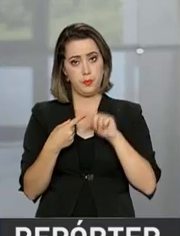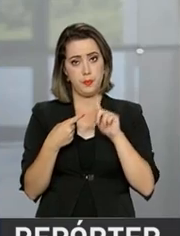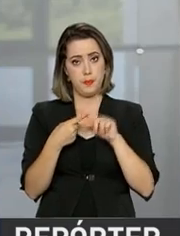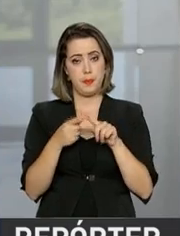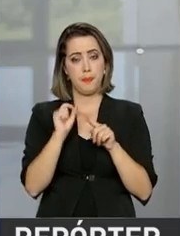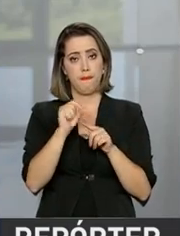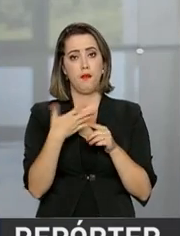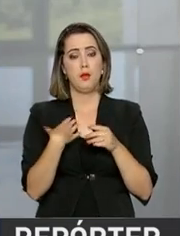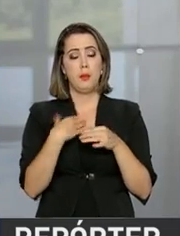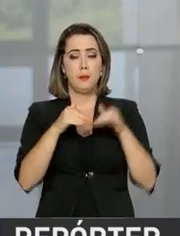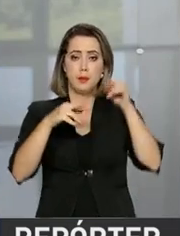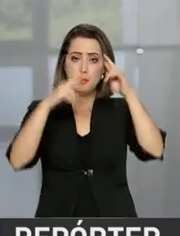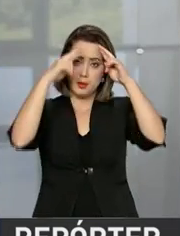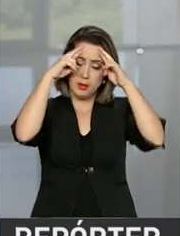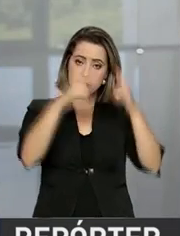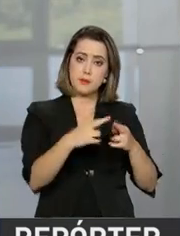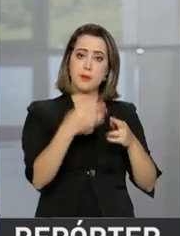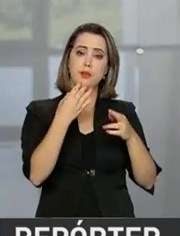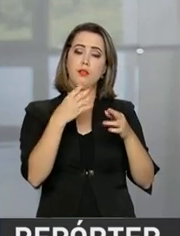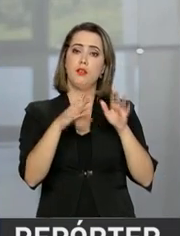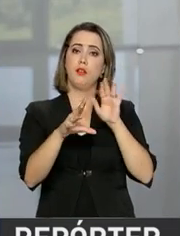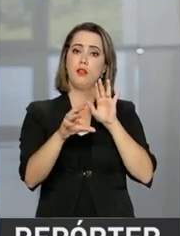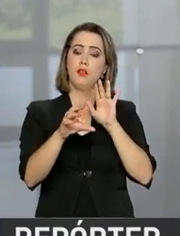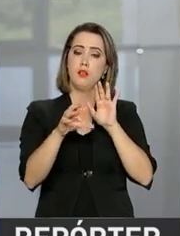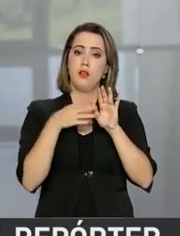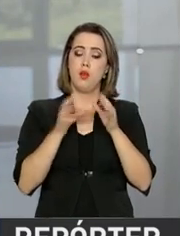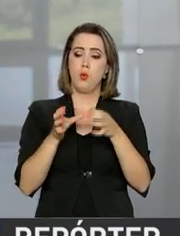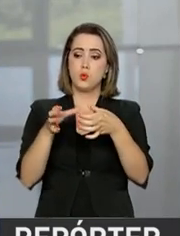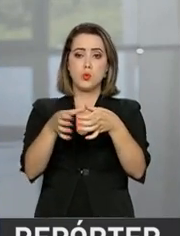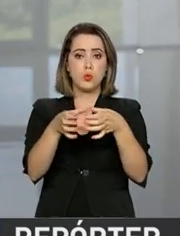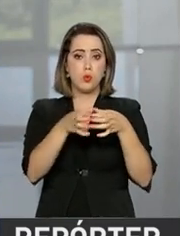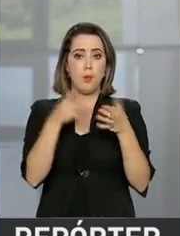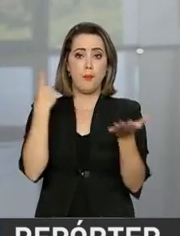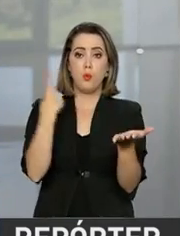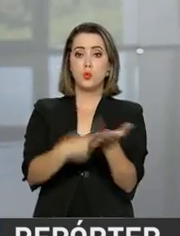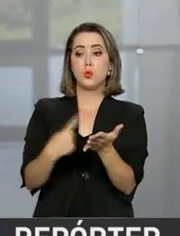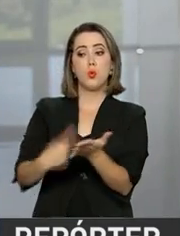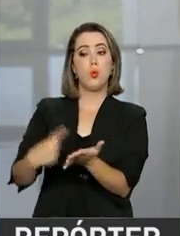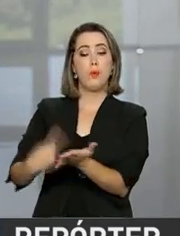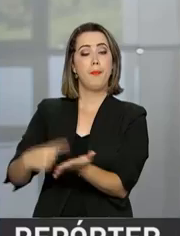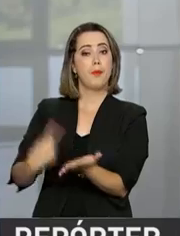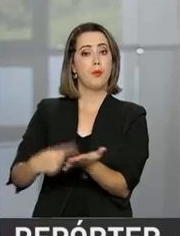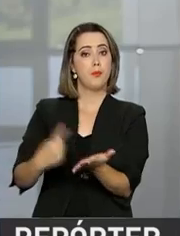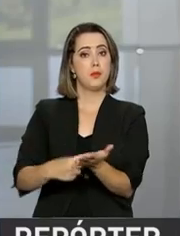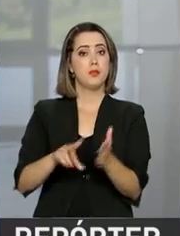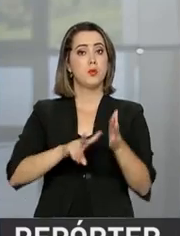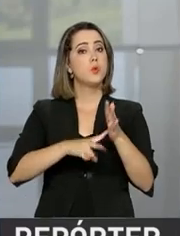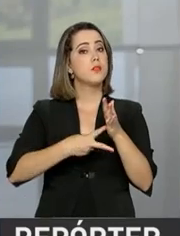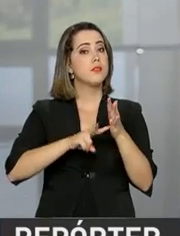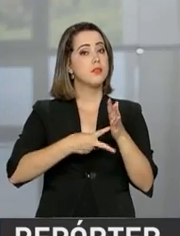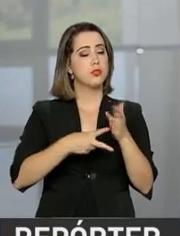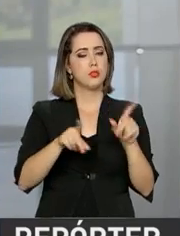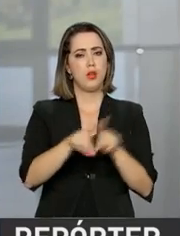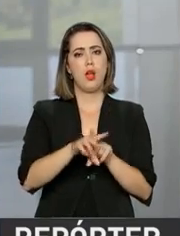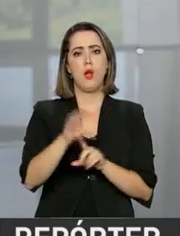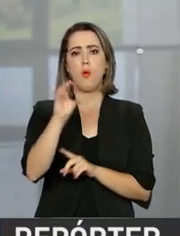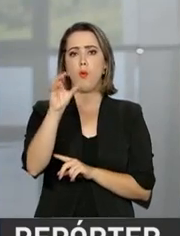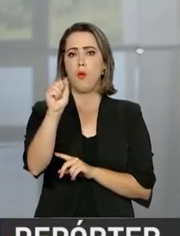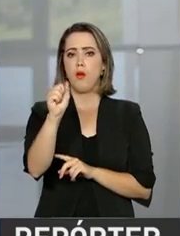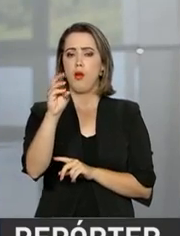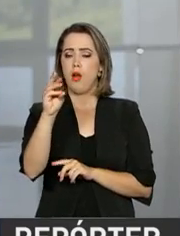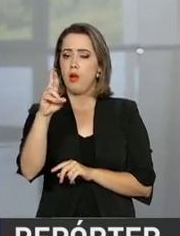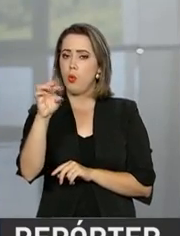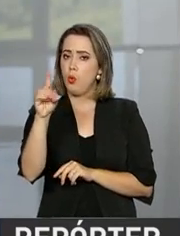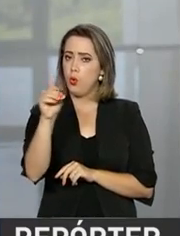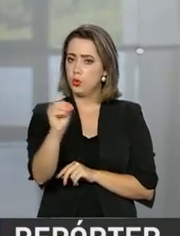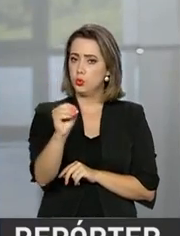da convenção coletiva, para que a convenção coletiva tenha força de lei para trazer segurança